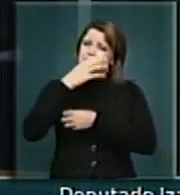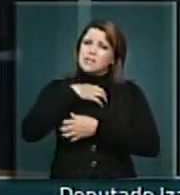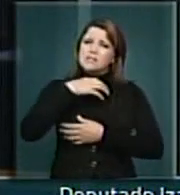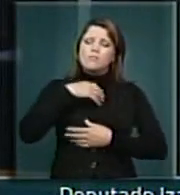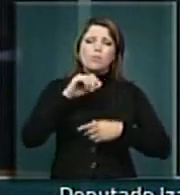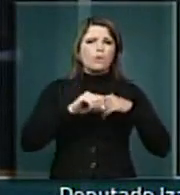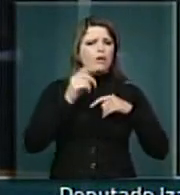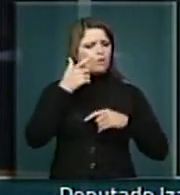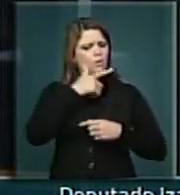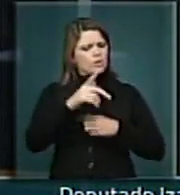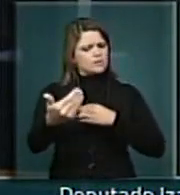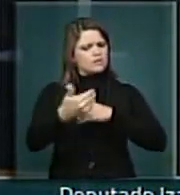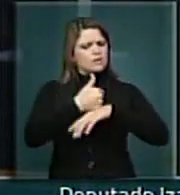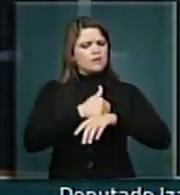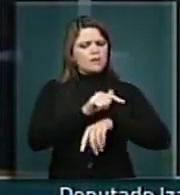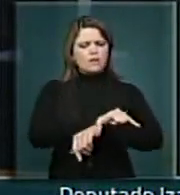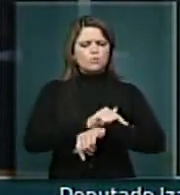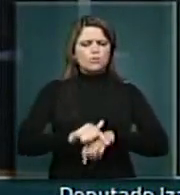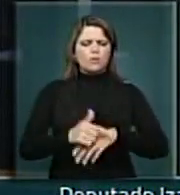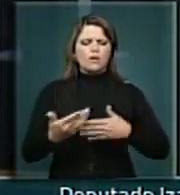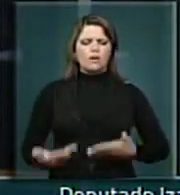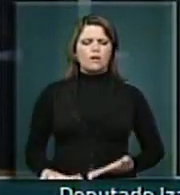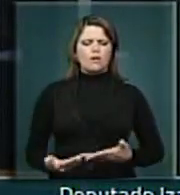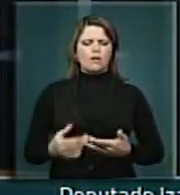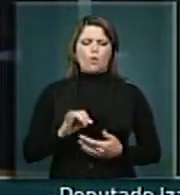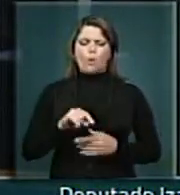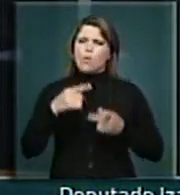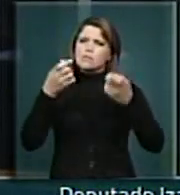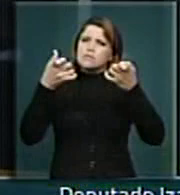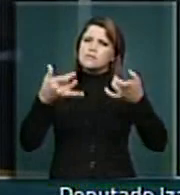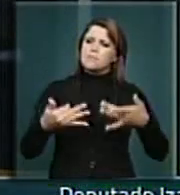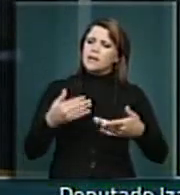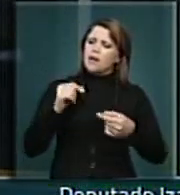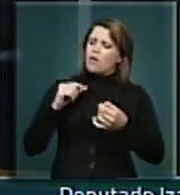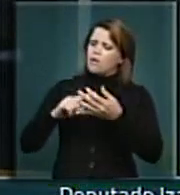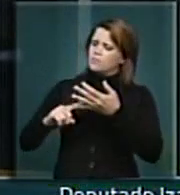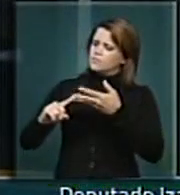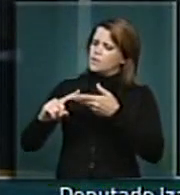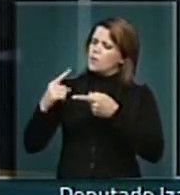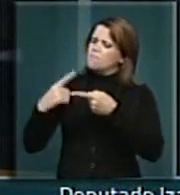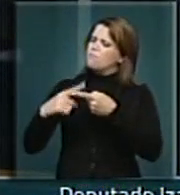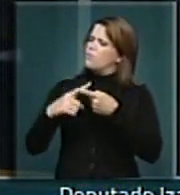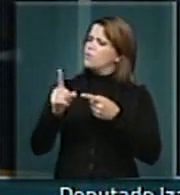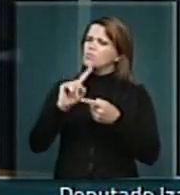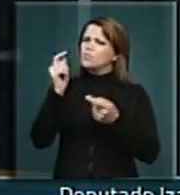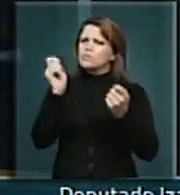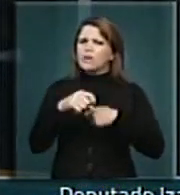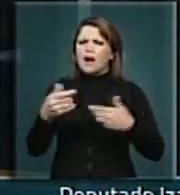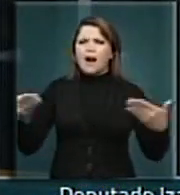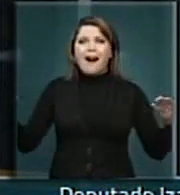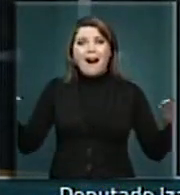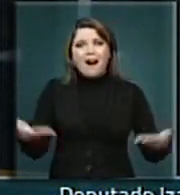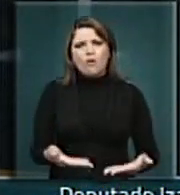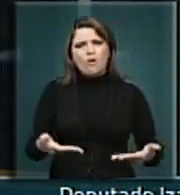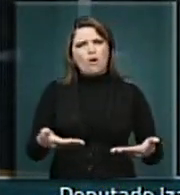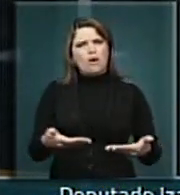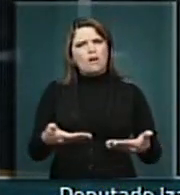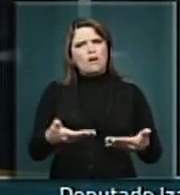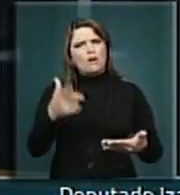e recebê-los pelo menos argumentar com eles o porquê que não é possível